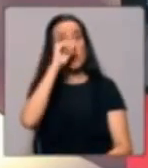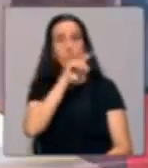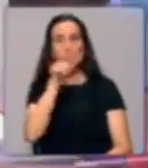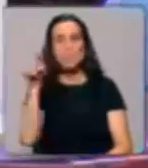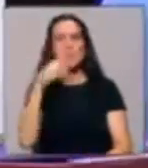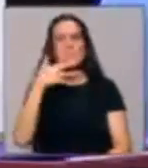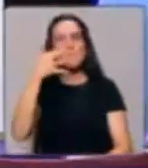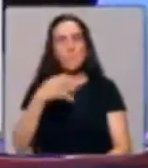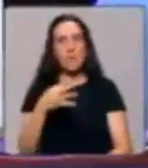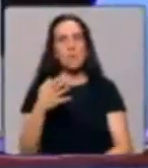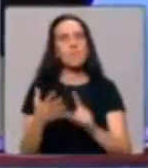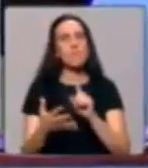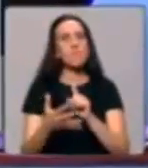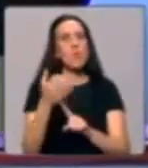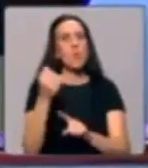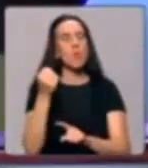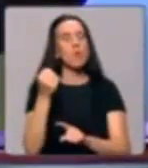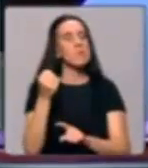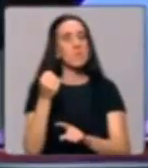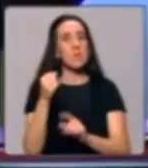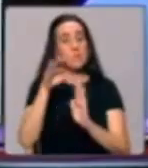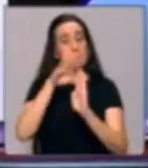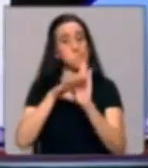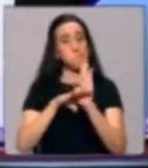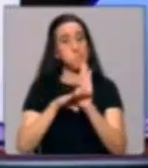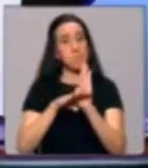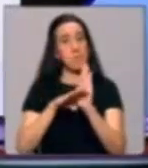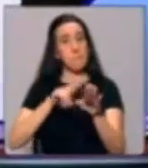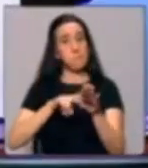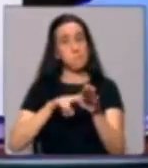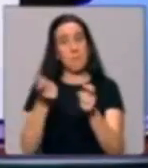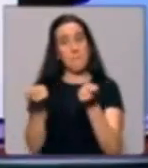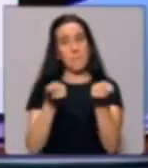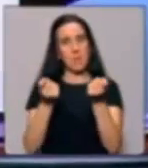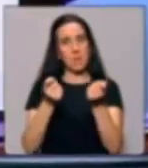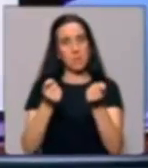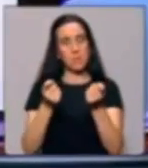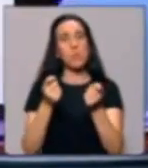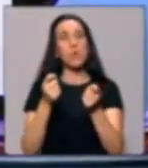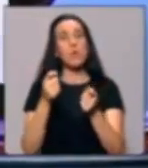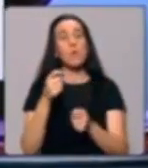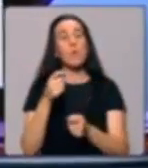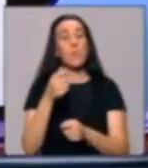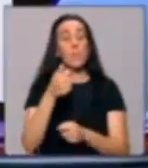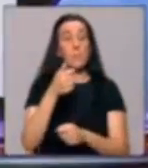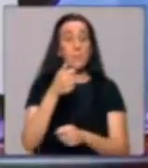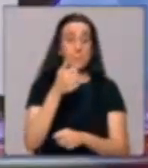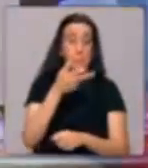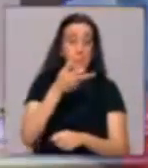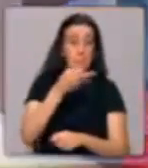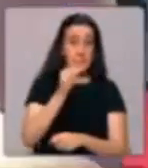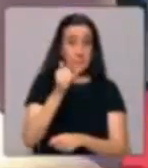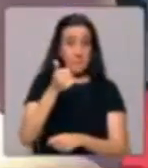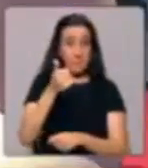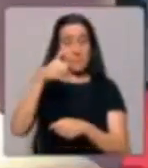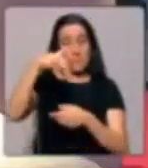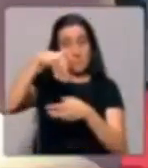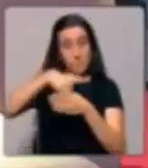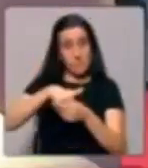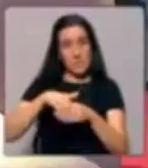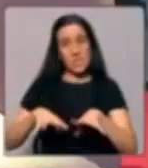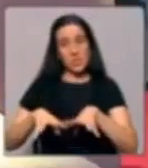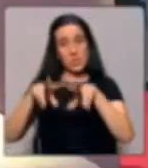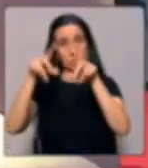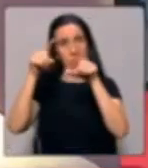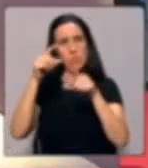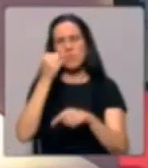conseguiram ter, ao longo do seu mandato, um crescimento do produto interno bruto. O único que fracassou